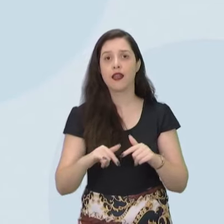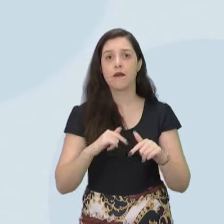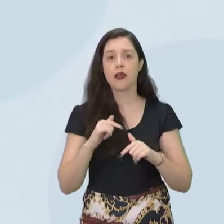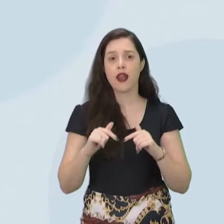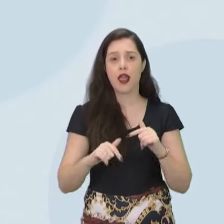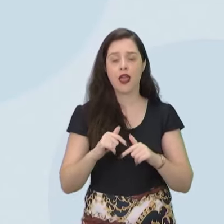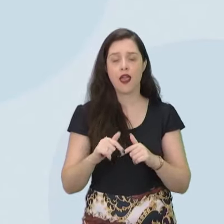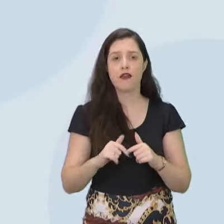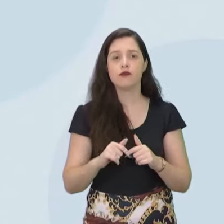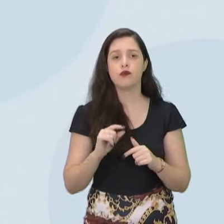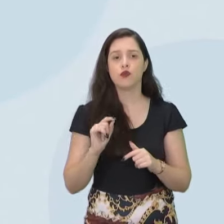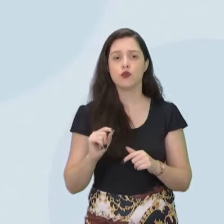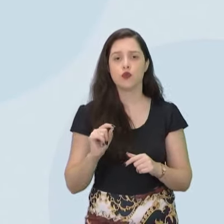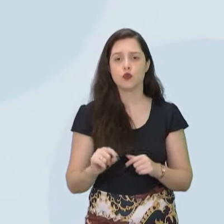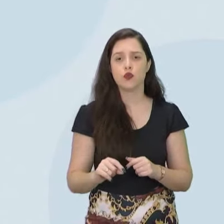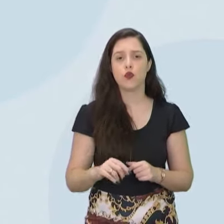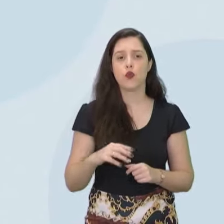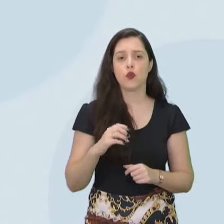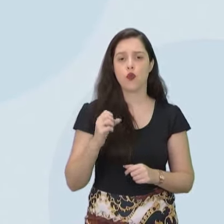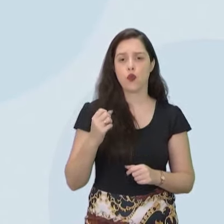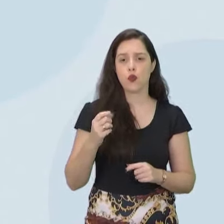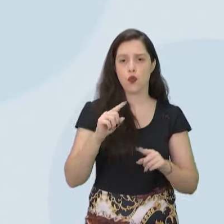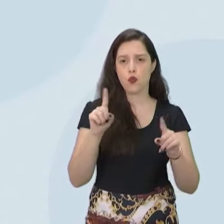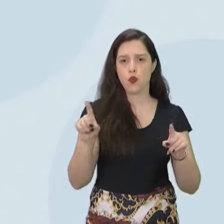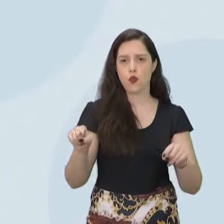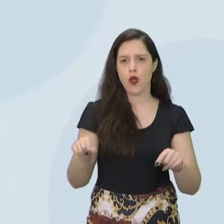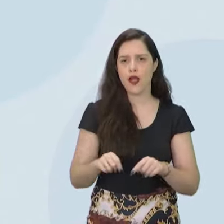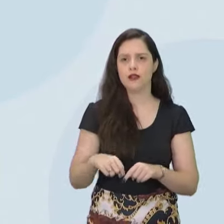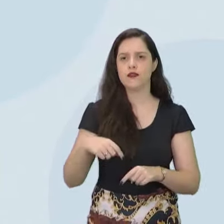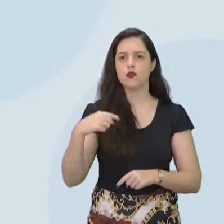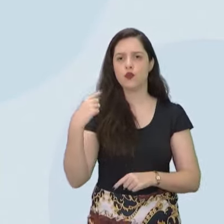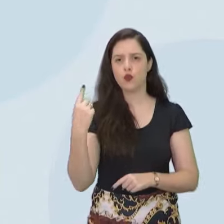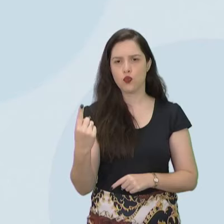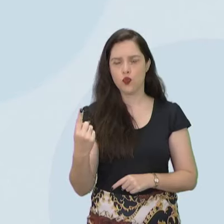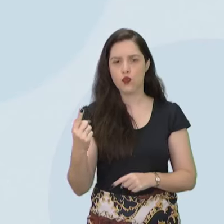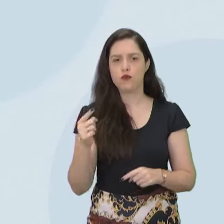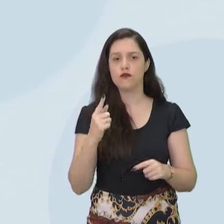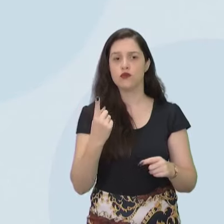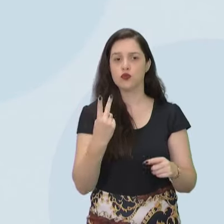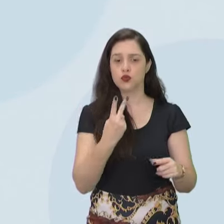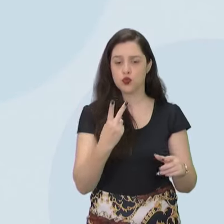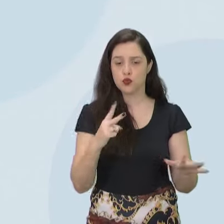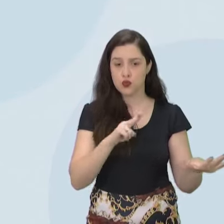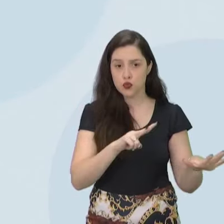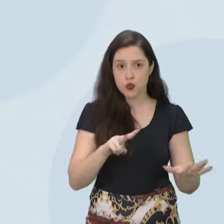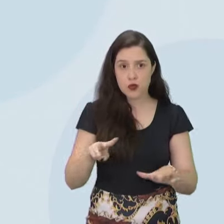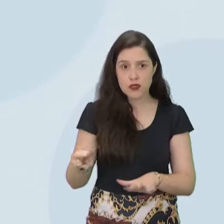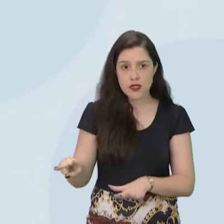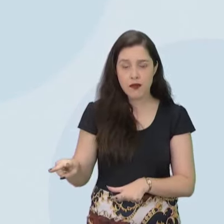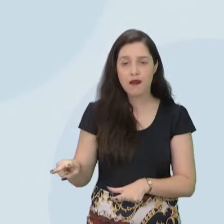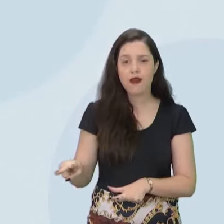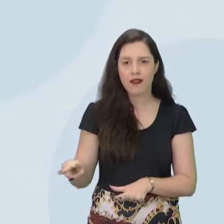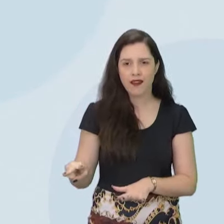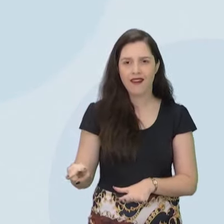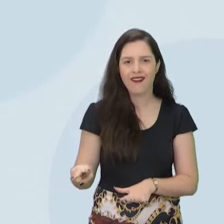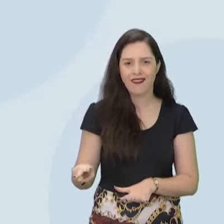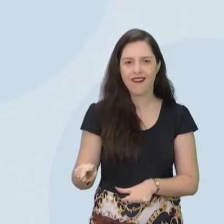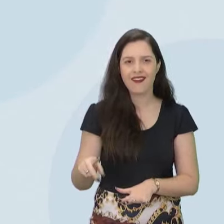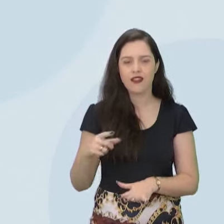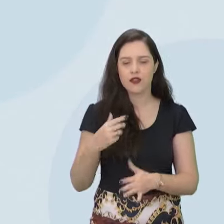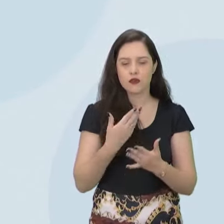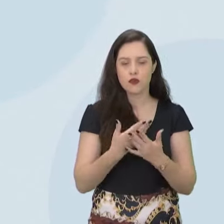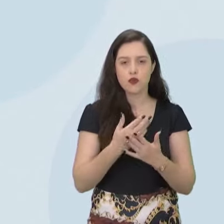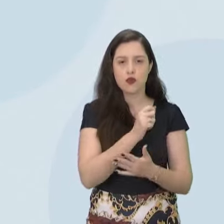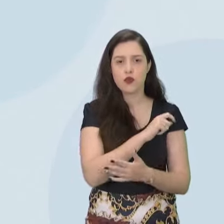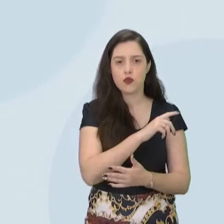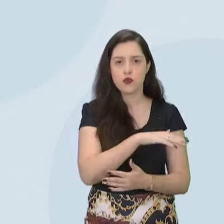a gente vai trabalhar em 4 aulas, né? Então, 2 semanas. E aí a gente pode já trazer um exemplo de números para os estudantes,